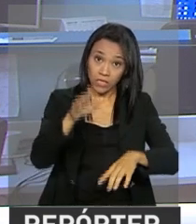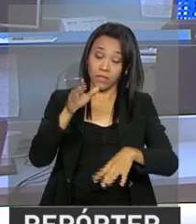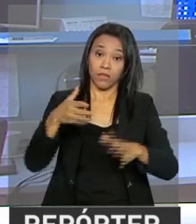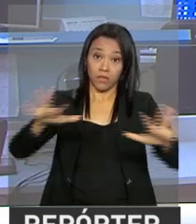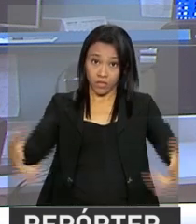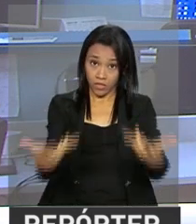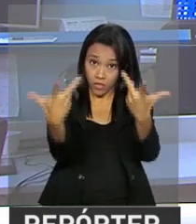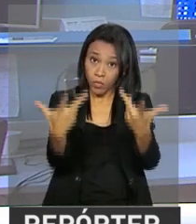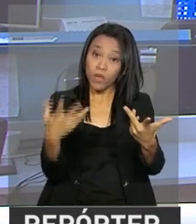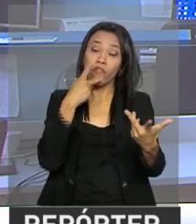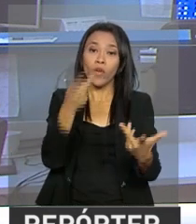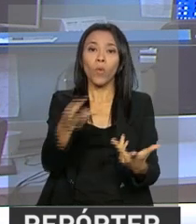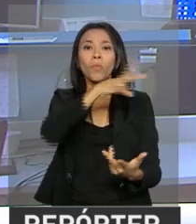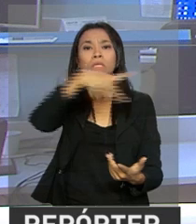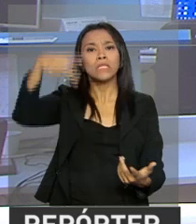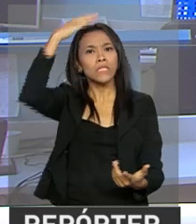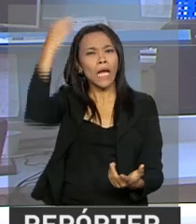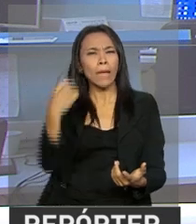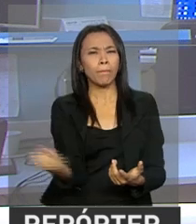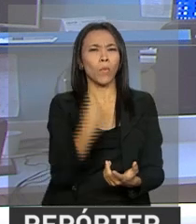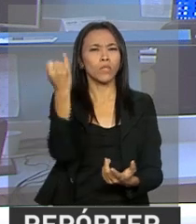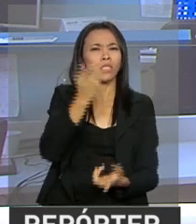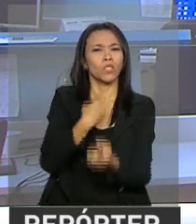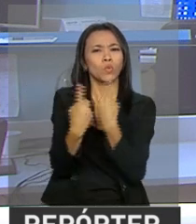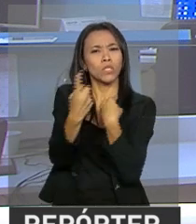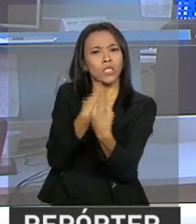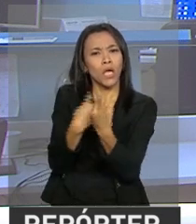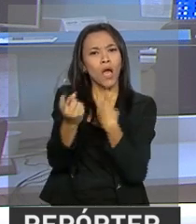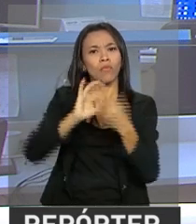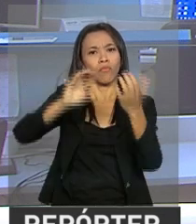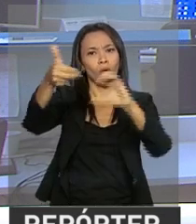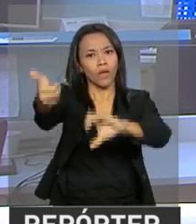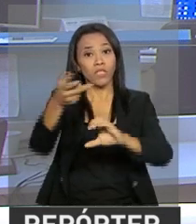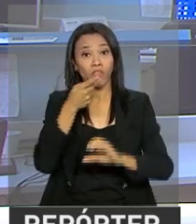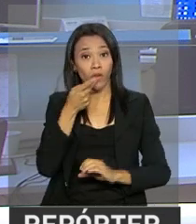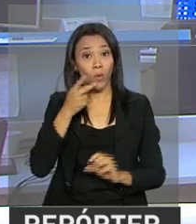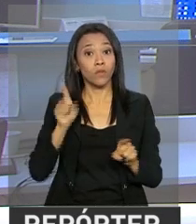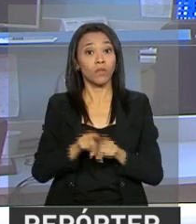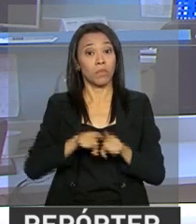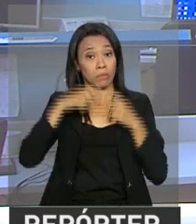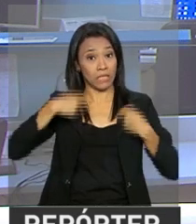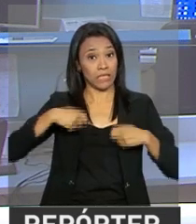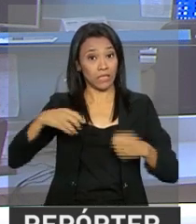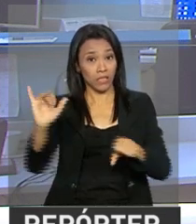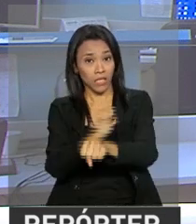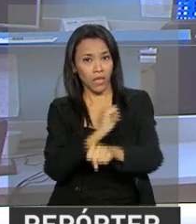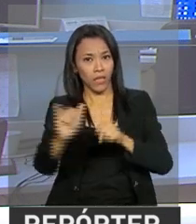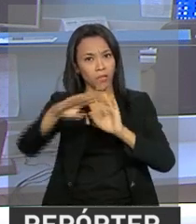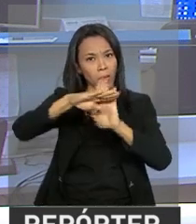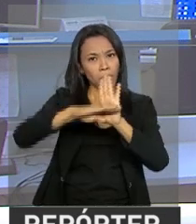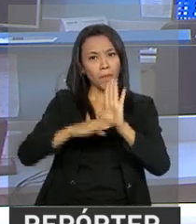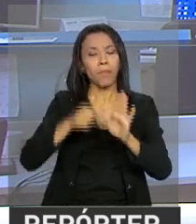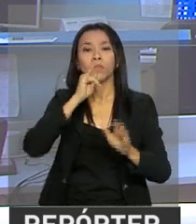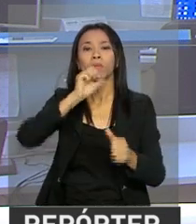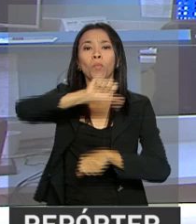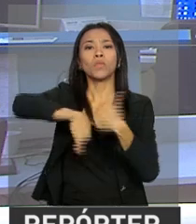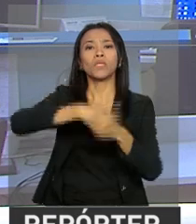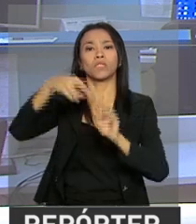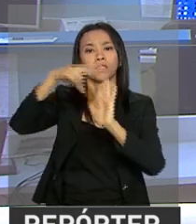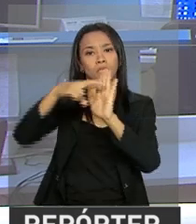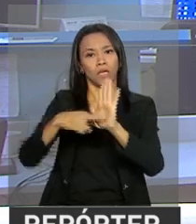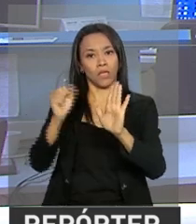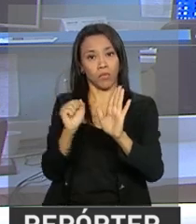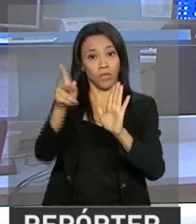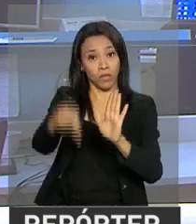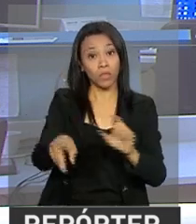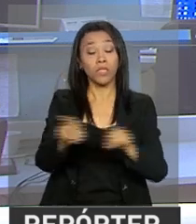a importância do diálogo com o Congresso Nacional e falou da necessidade de medidas como a reforma da Previdência e a proposta